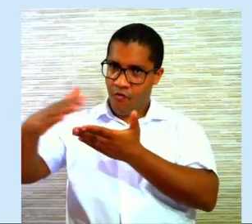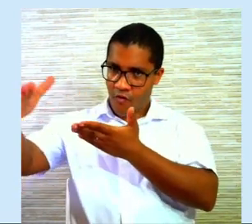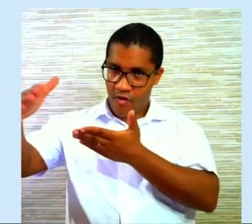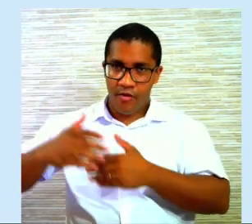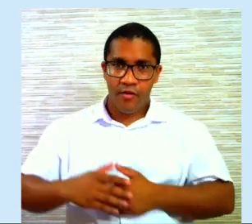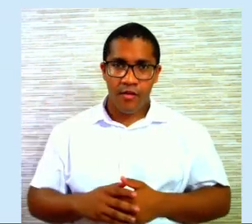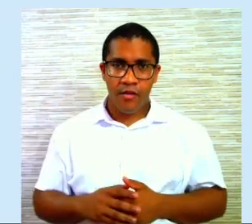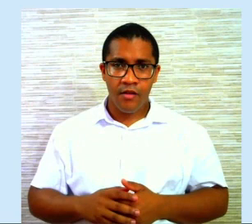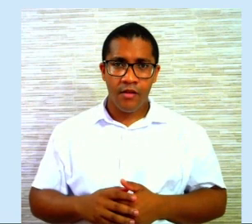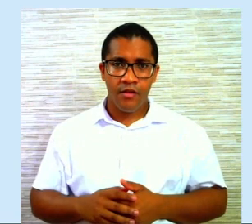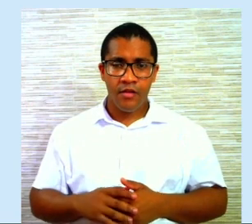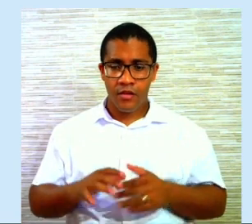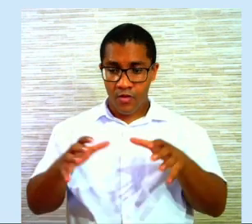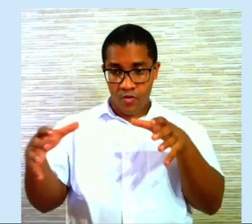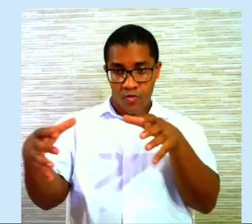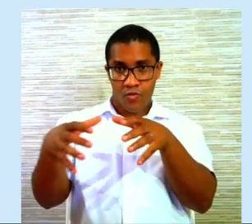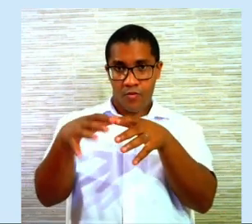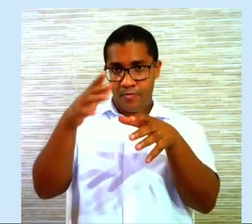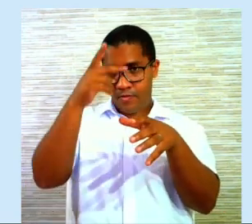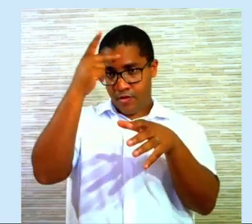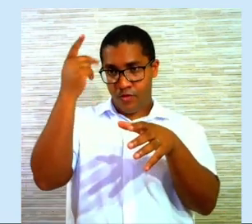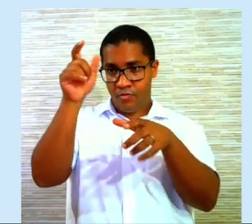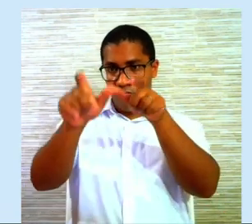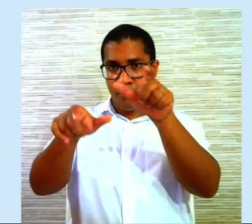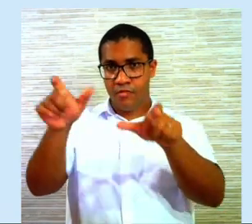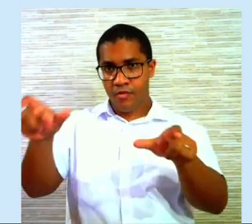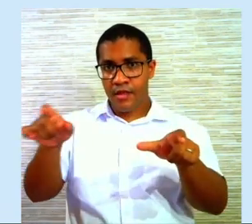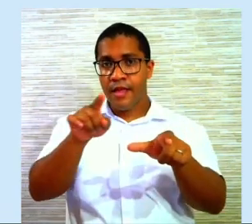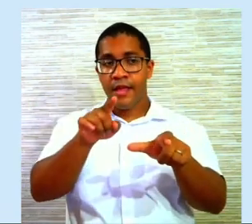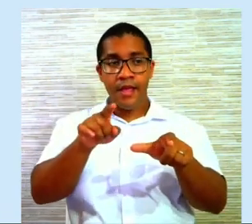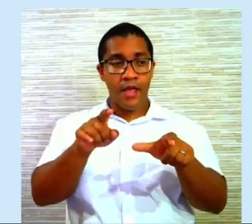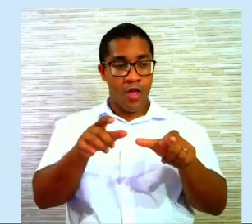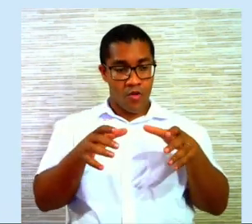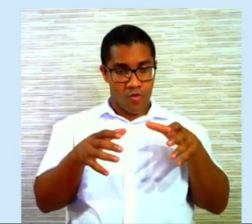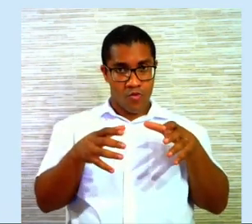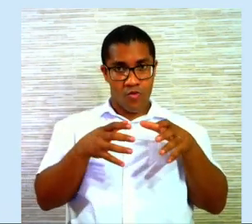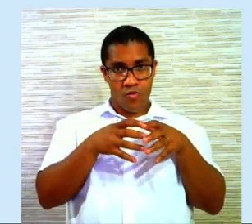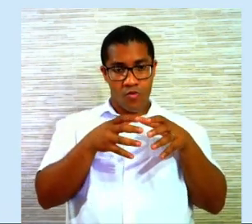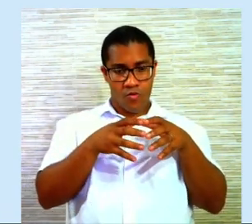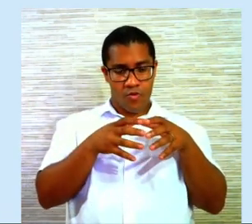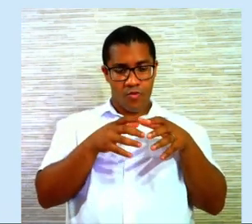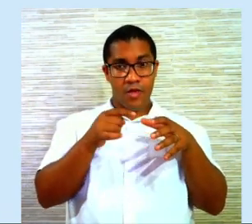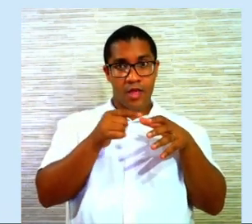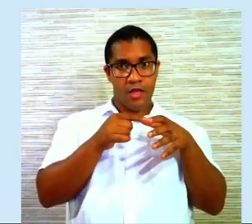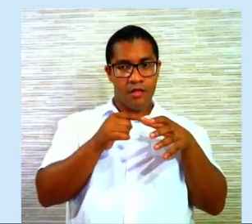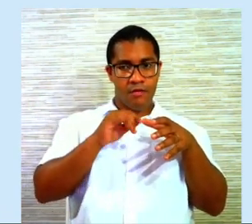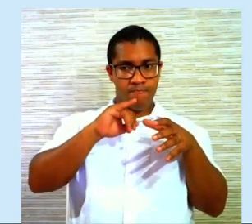Vejamos, uma classe de indivíduos que se beneficia